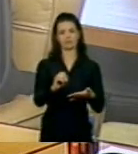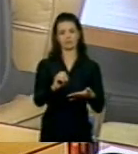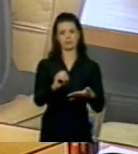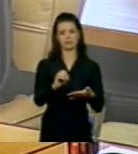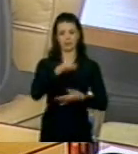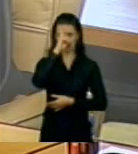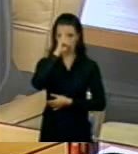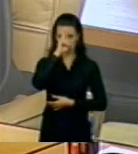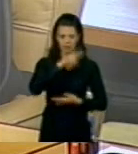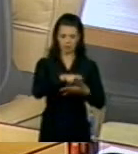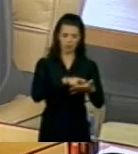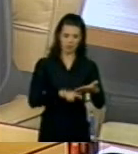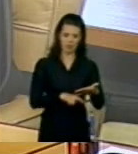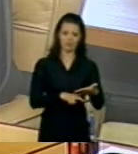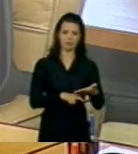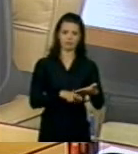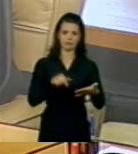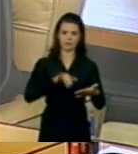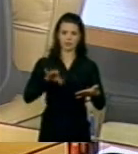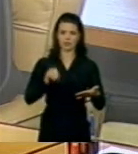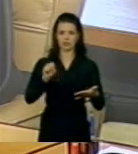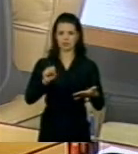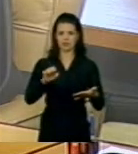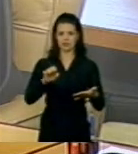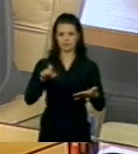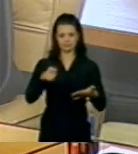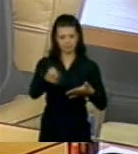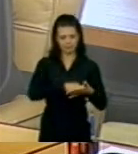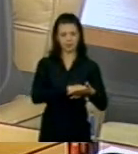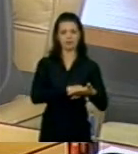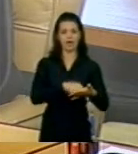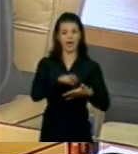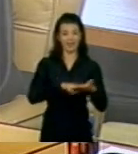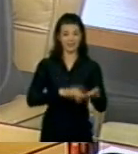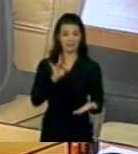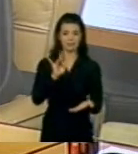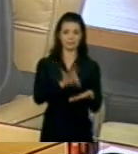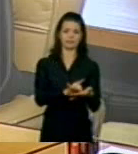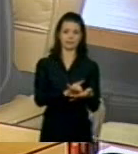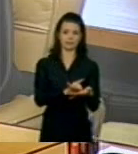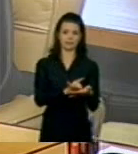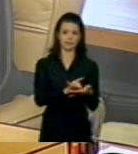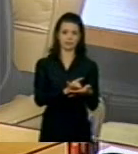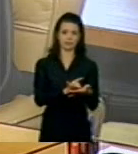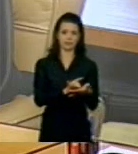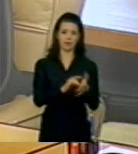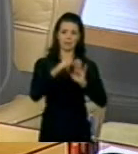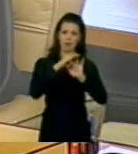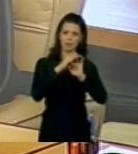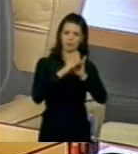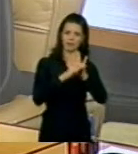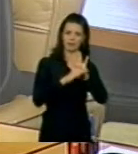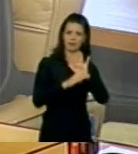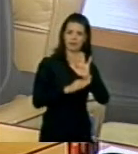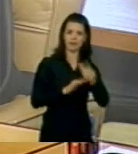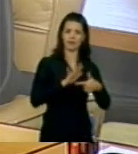relembrando que o relatório feito pelo constituinte José Jorge, a redação original dos dispositivos que prevêem o